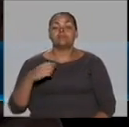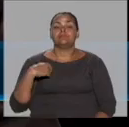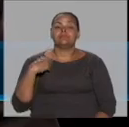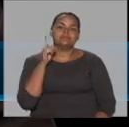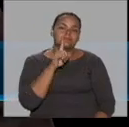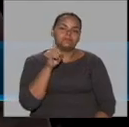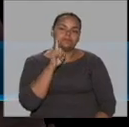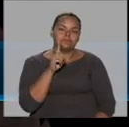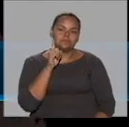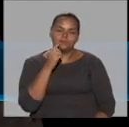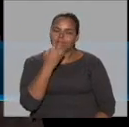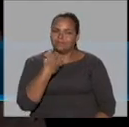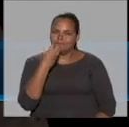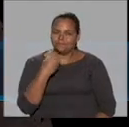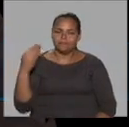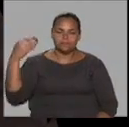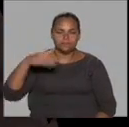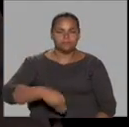Brasil